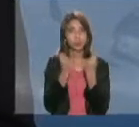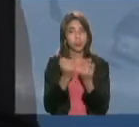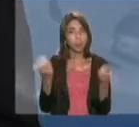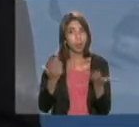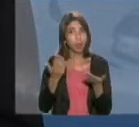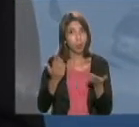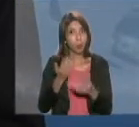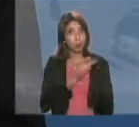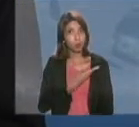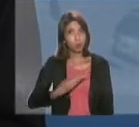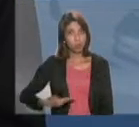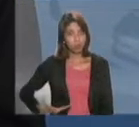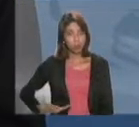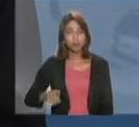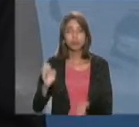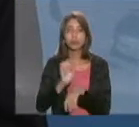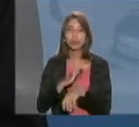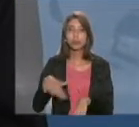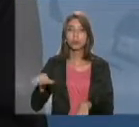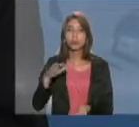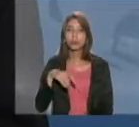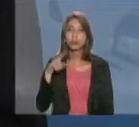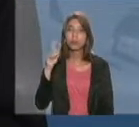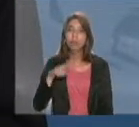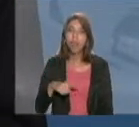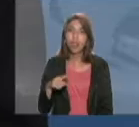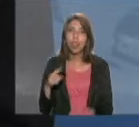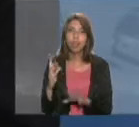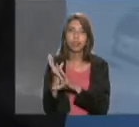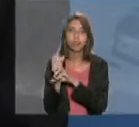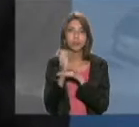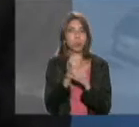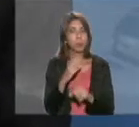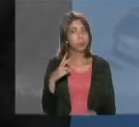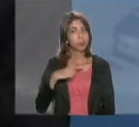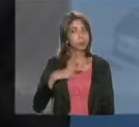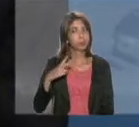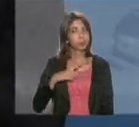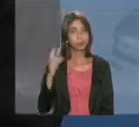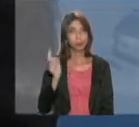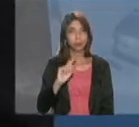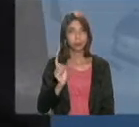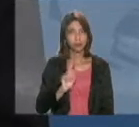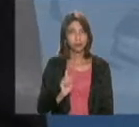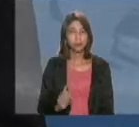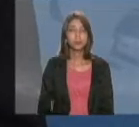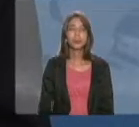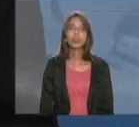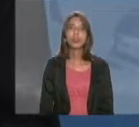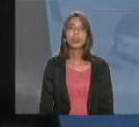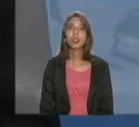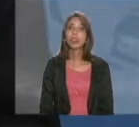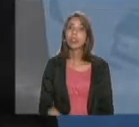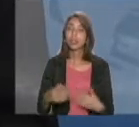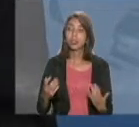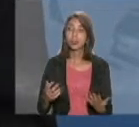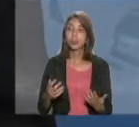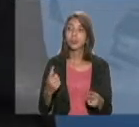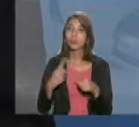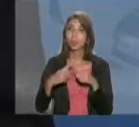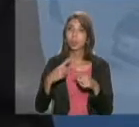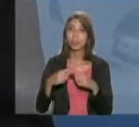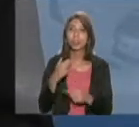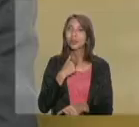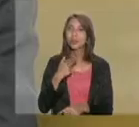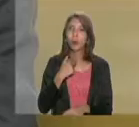mãos do governo do Estado, que é a concessão. Não foi privatização, foi uma concessão. E dentro da concessão...